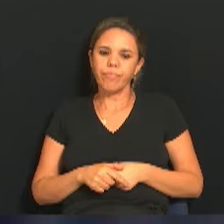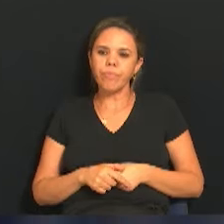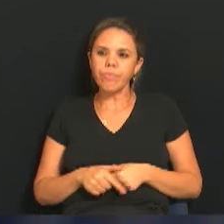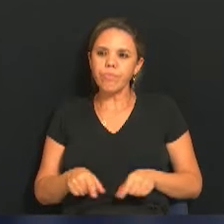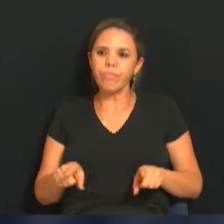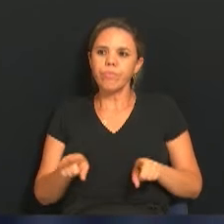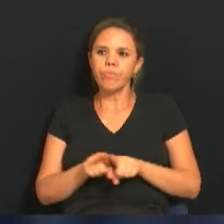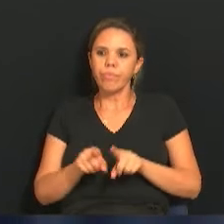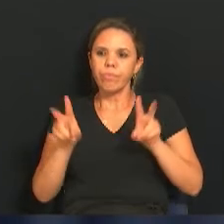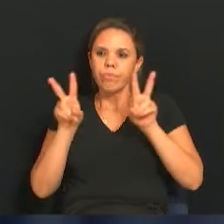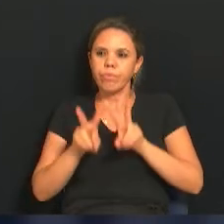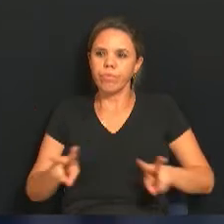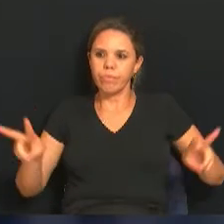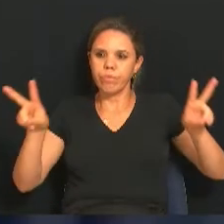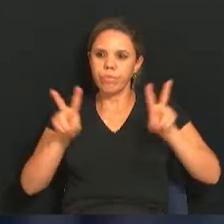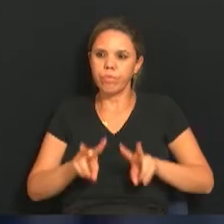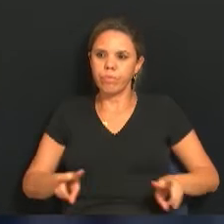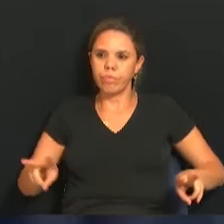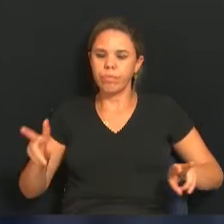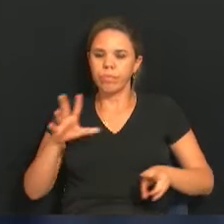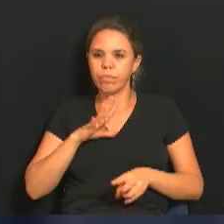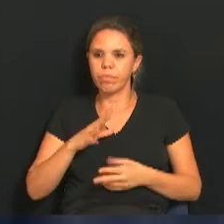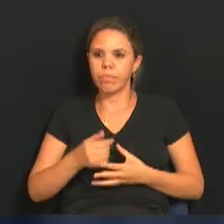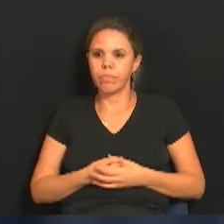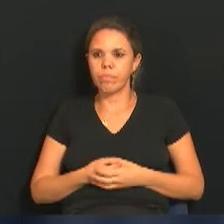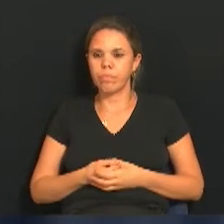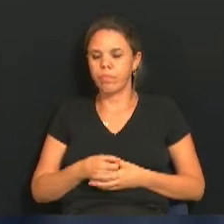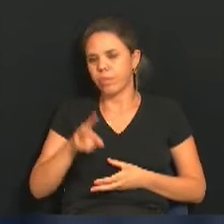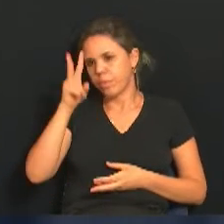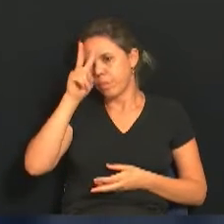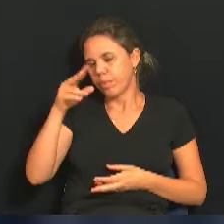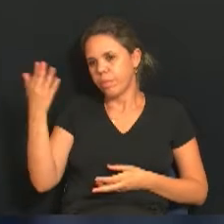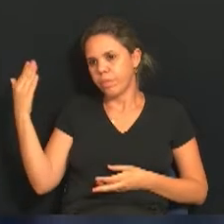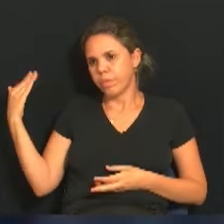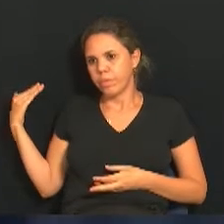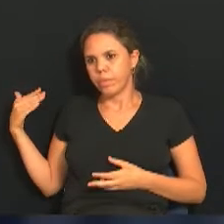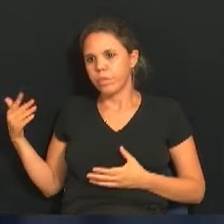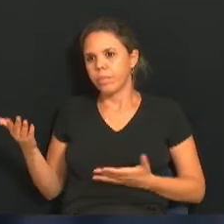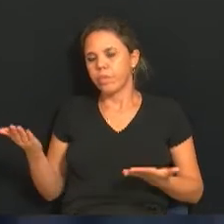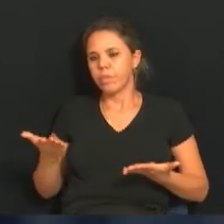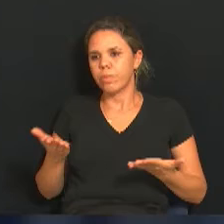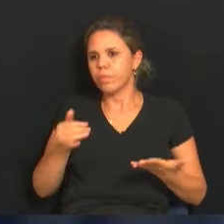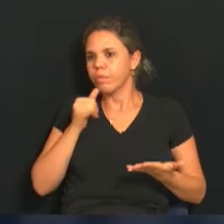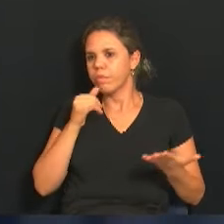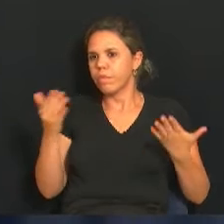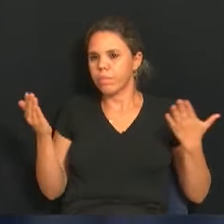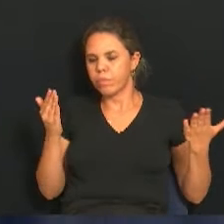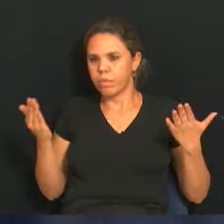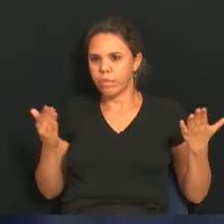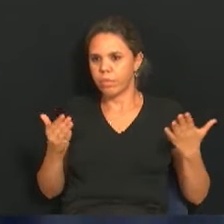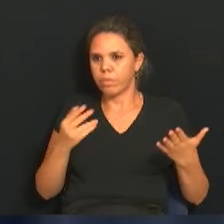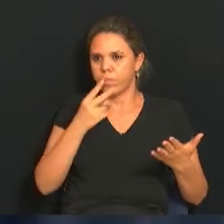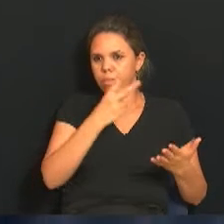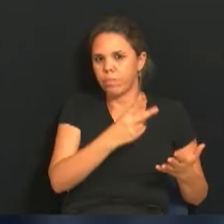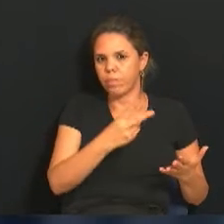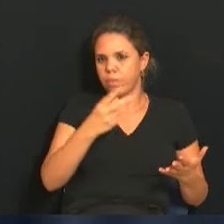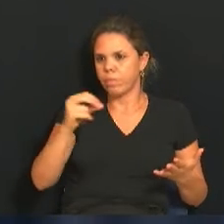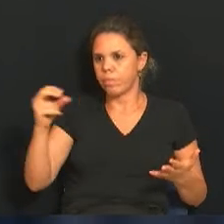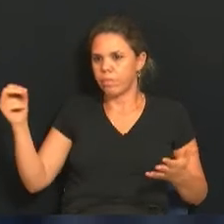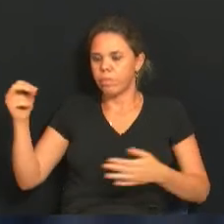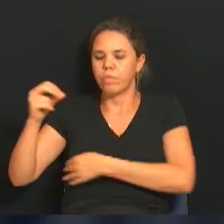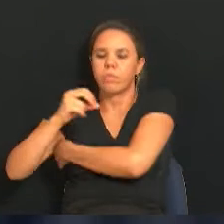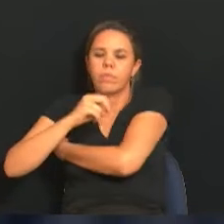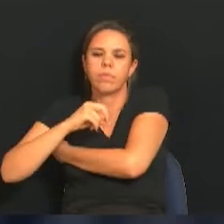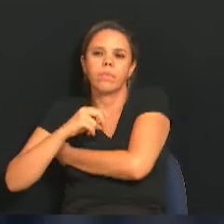o visual da nossa cidade, né? Eu lembro como se fosse hoje, em 2020, sentei